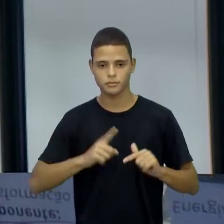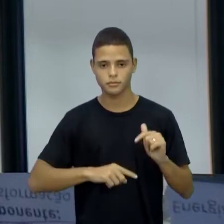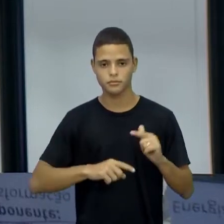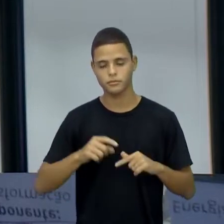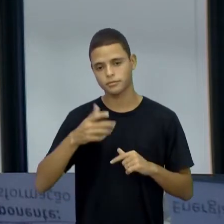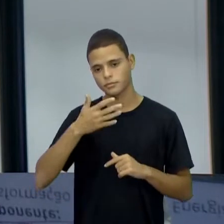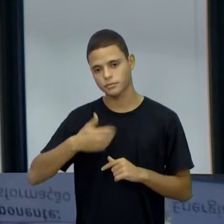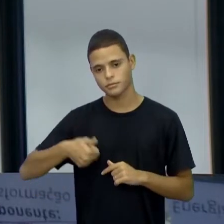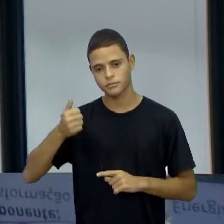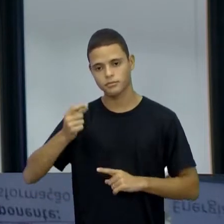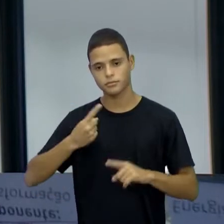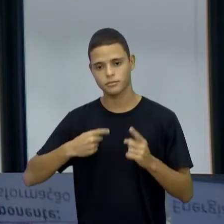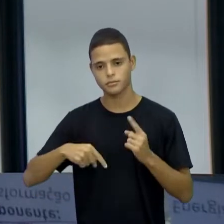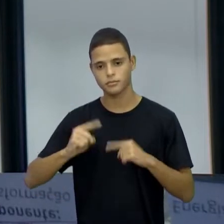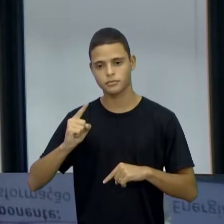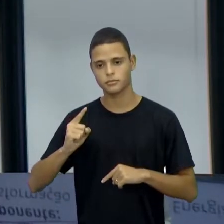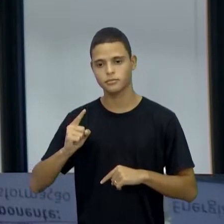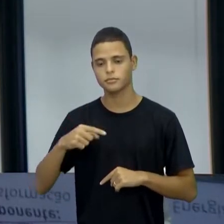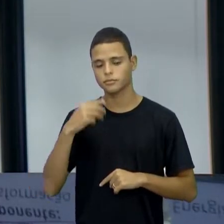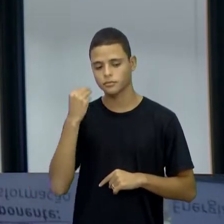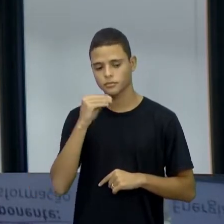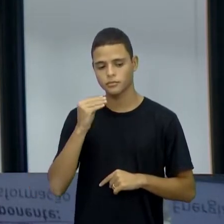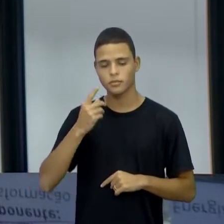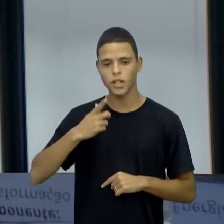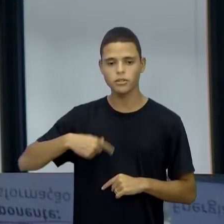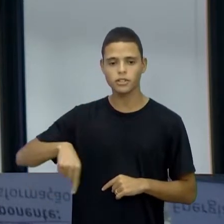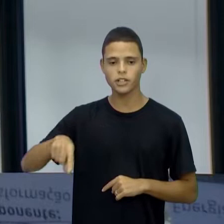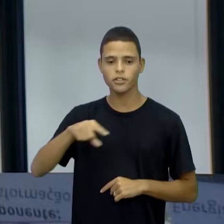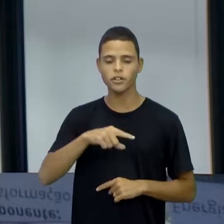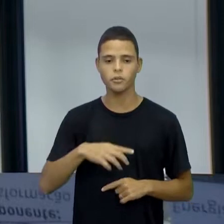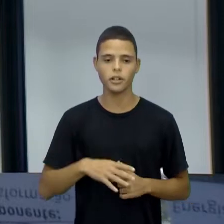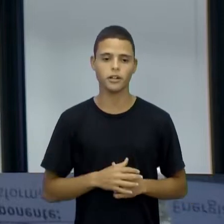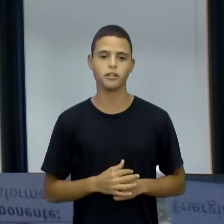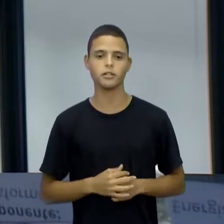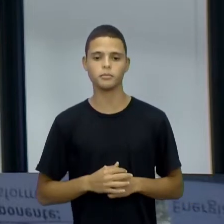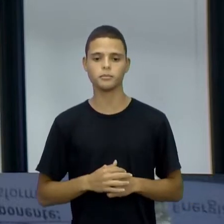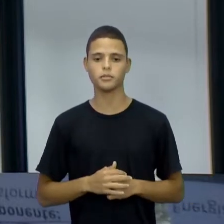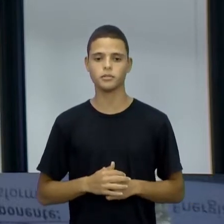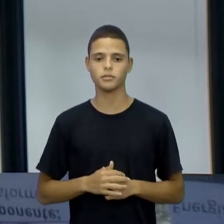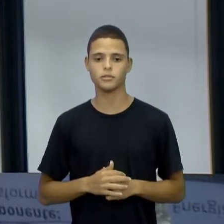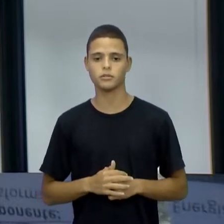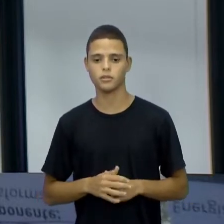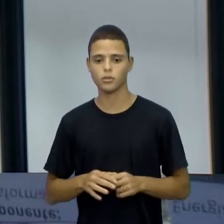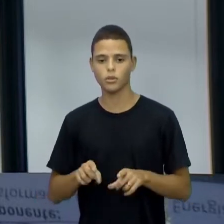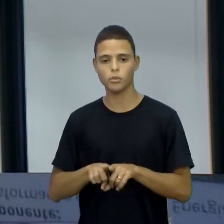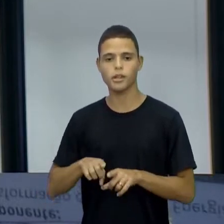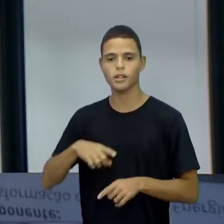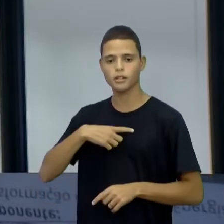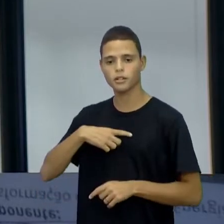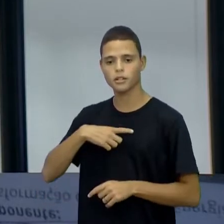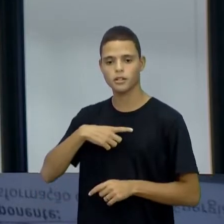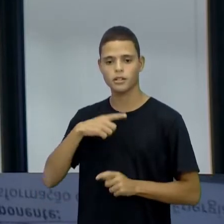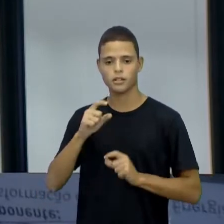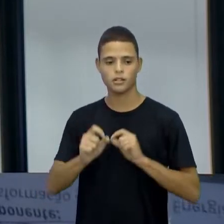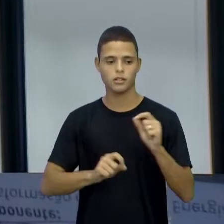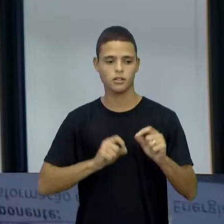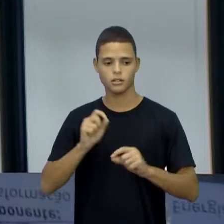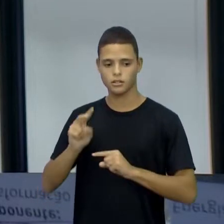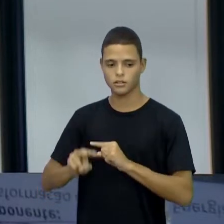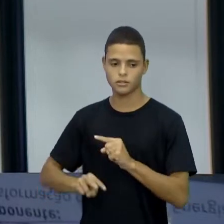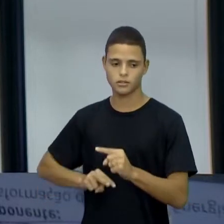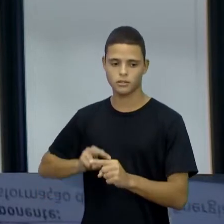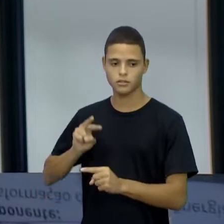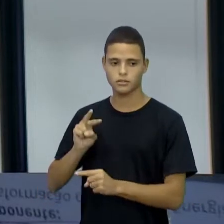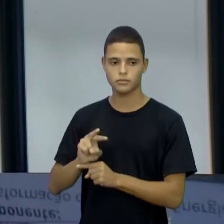maneira possível, aproveite esses recursos para que fiquem sustentáveis, né? O que é um recurso sustentável, né? O que é pensar na